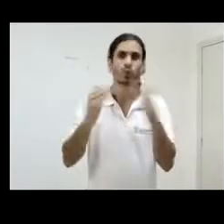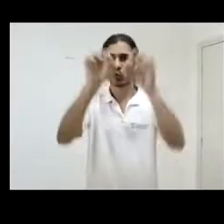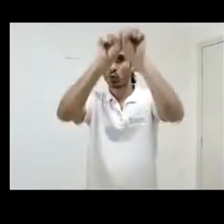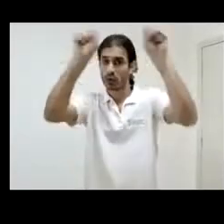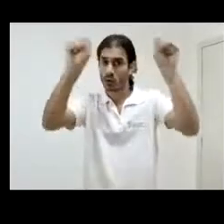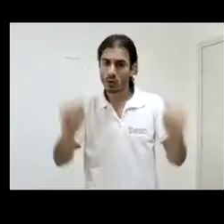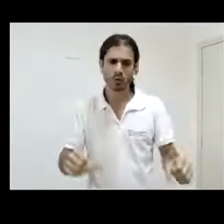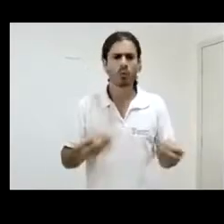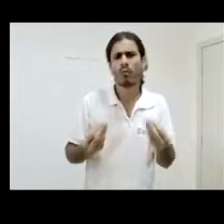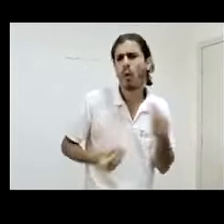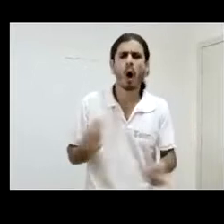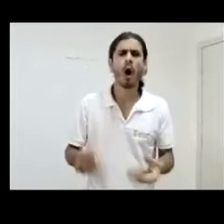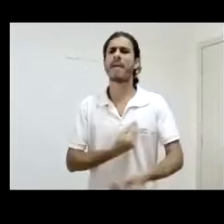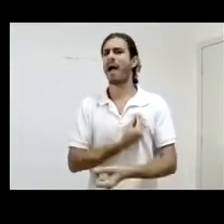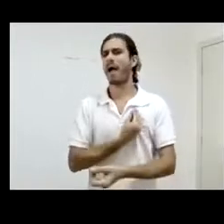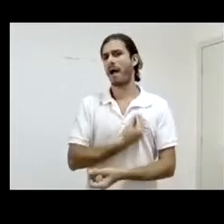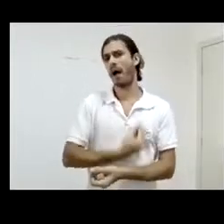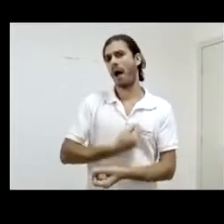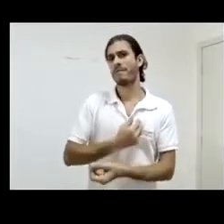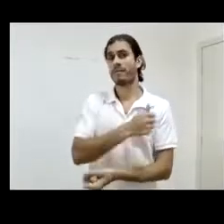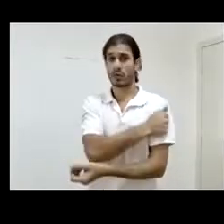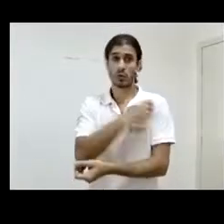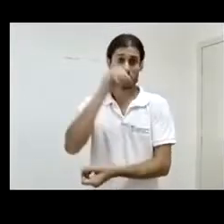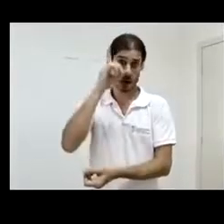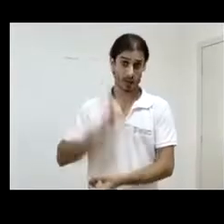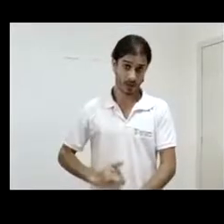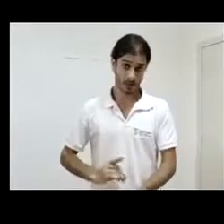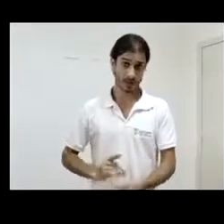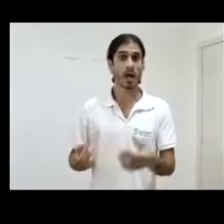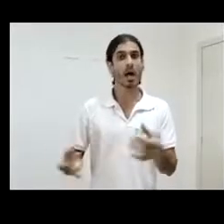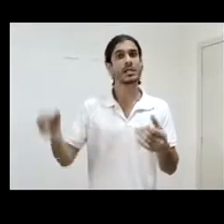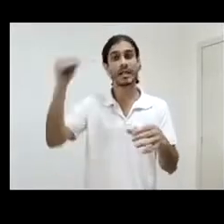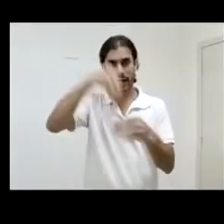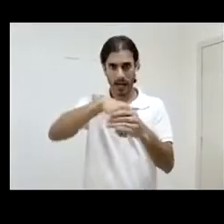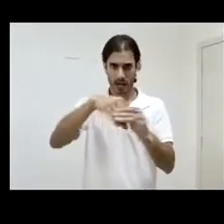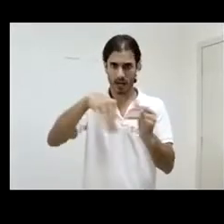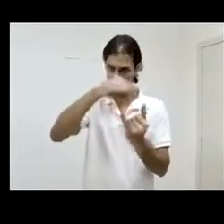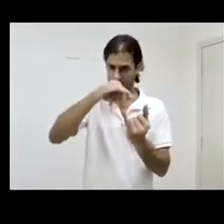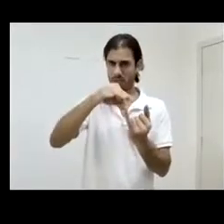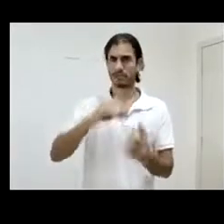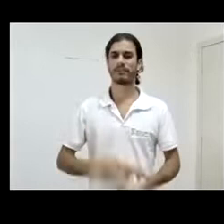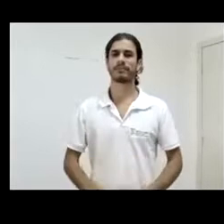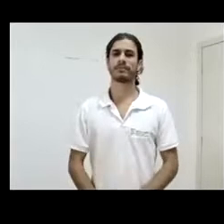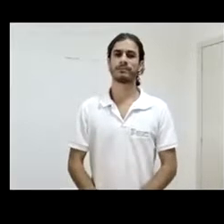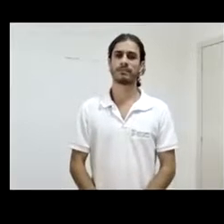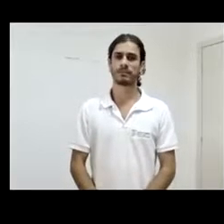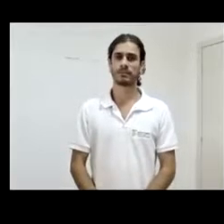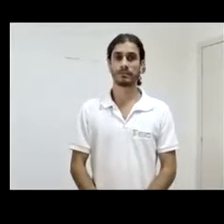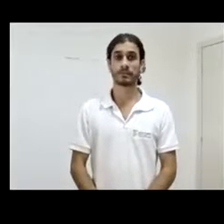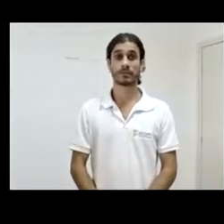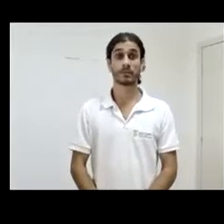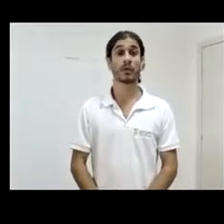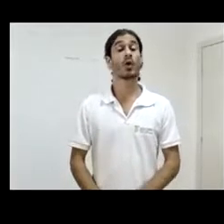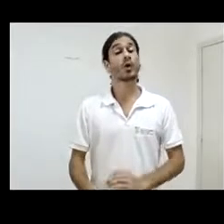momento, será a aplicação do questionário, né? A gente pretende aplicar um questionário no Google